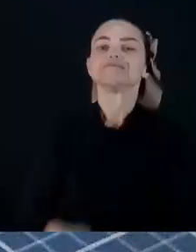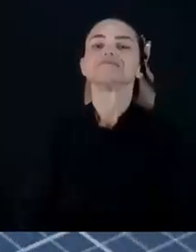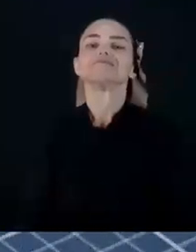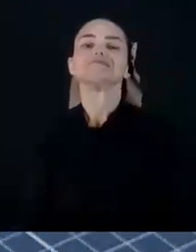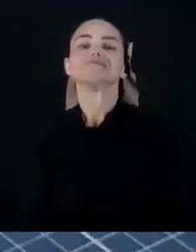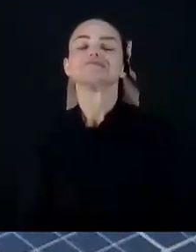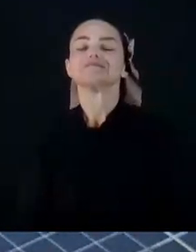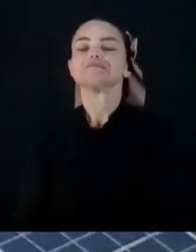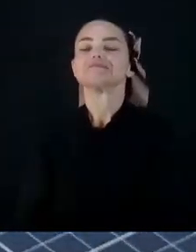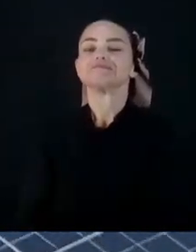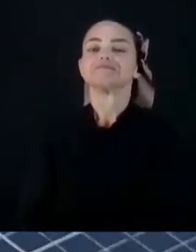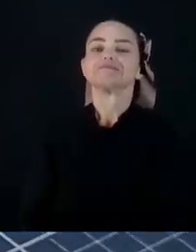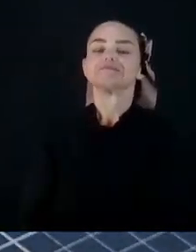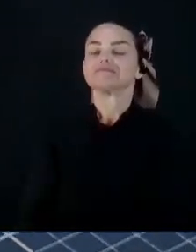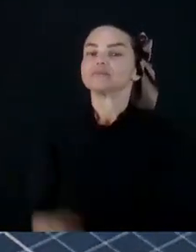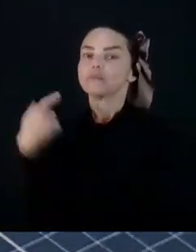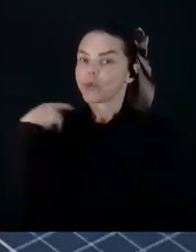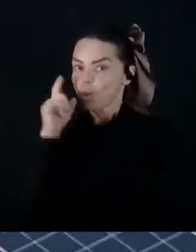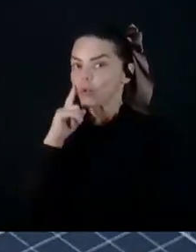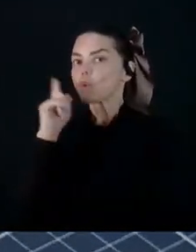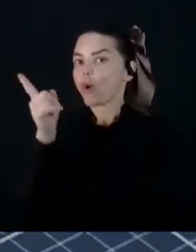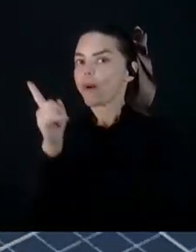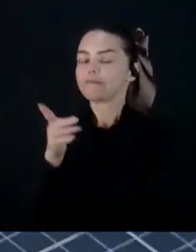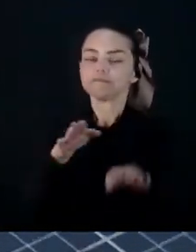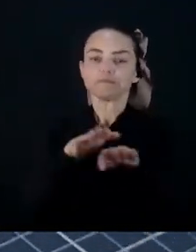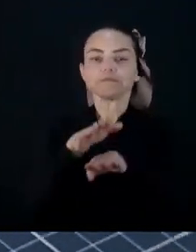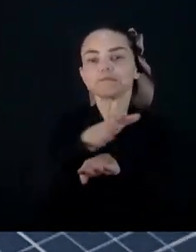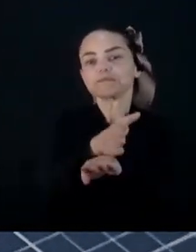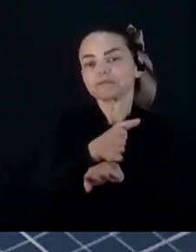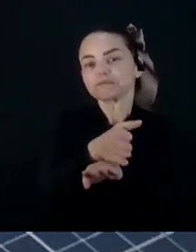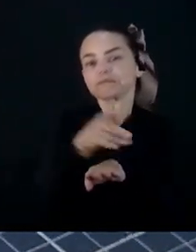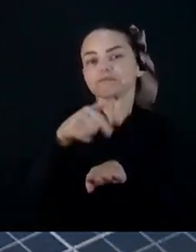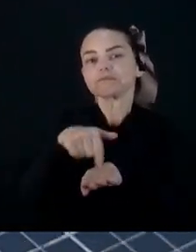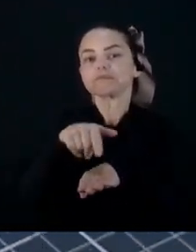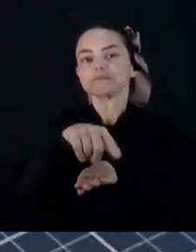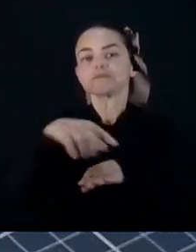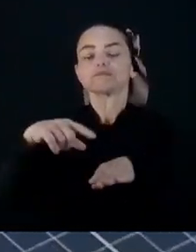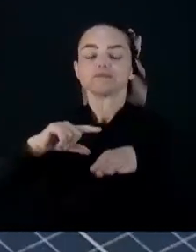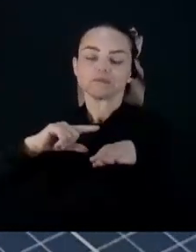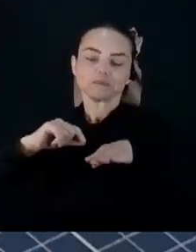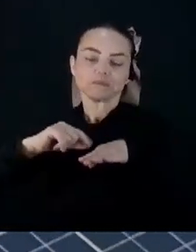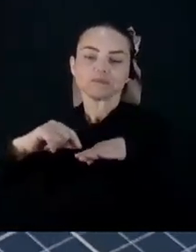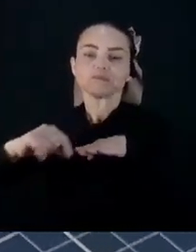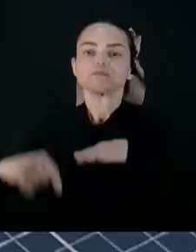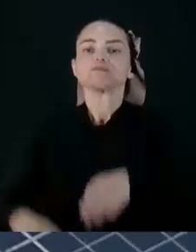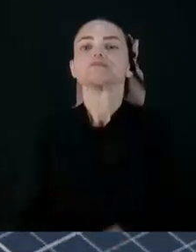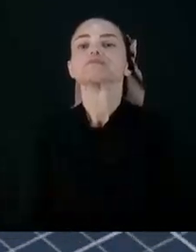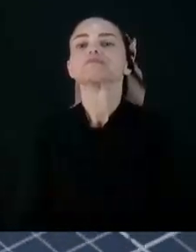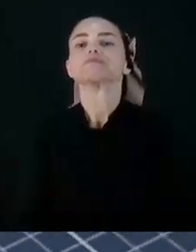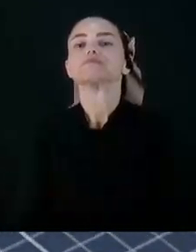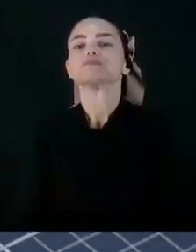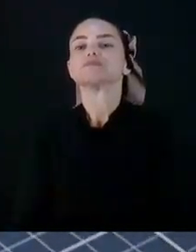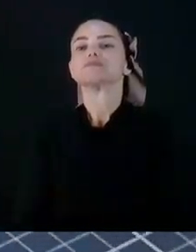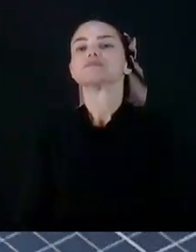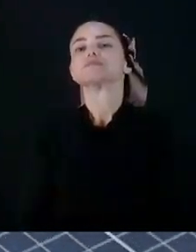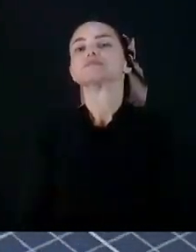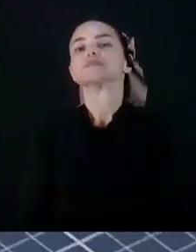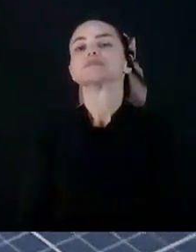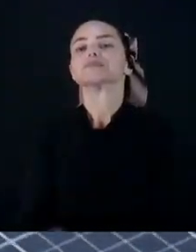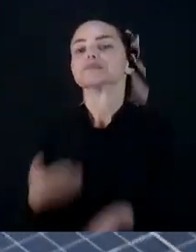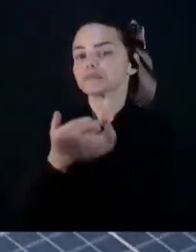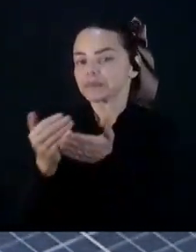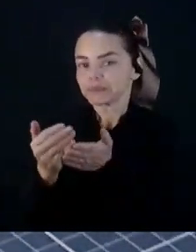um lado só, um lado. Agora o outro lado a gente vai deixar uma parte para desvirar, tá? Vou começar lá de